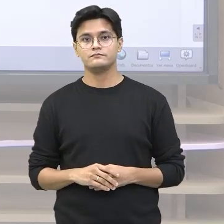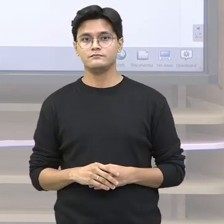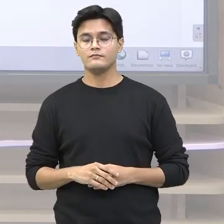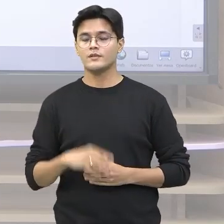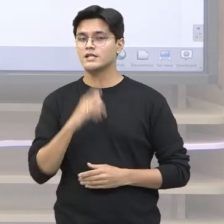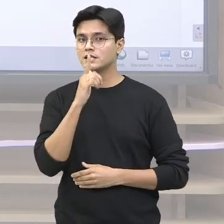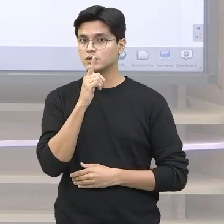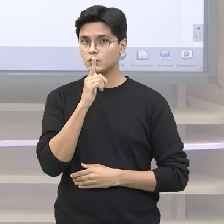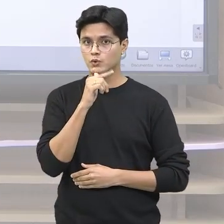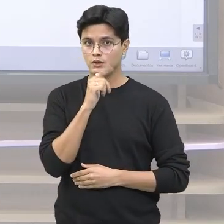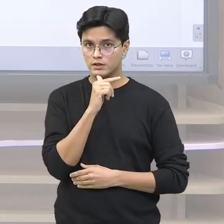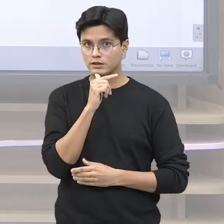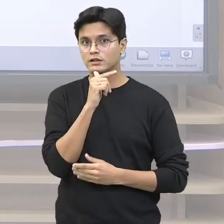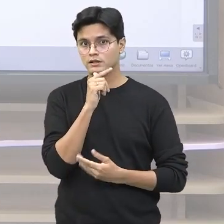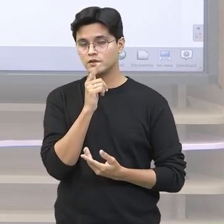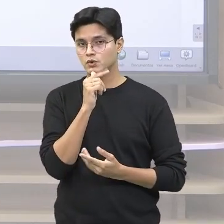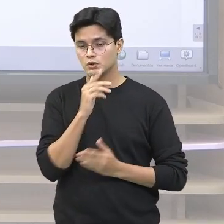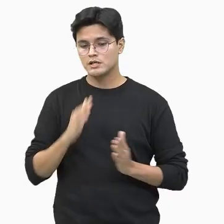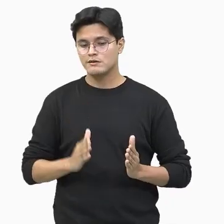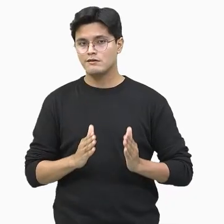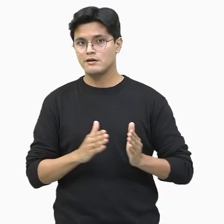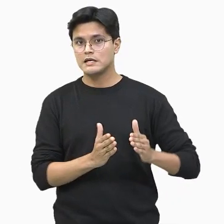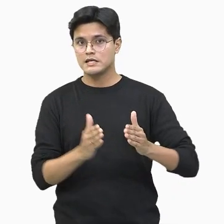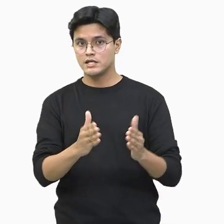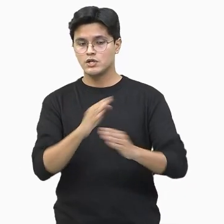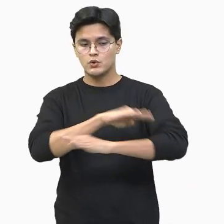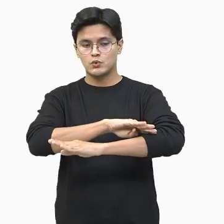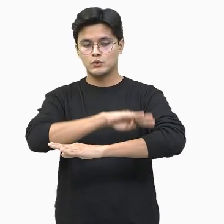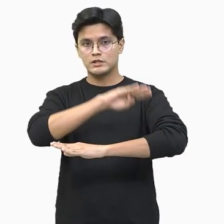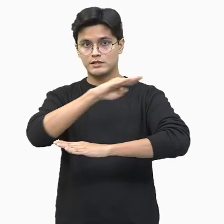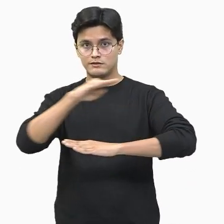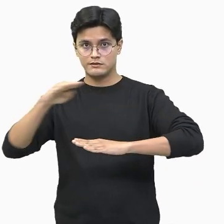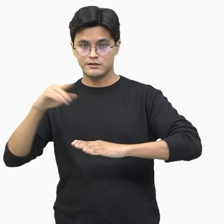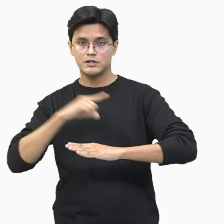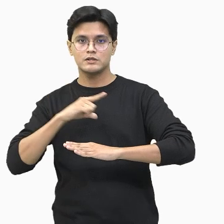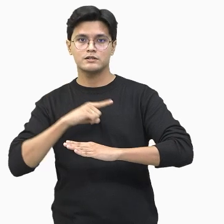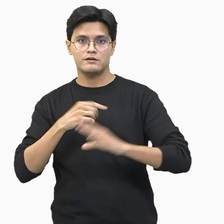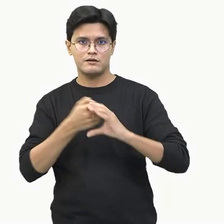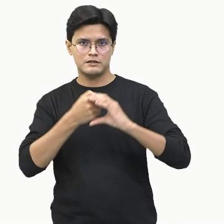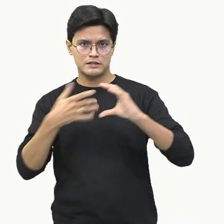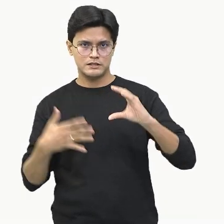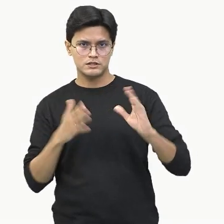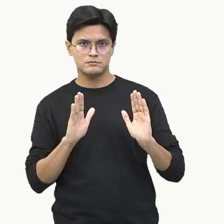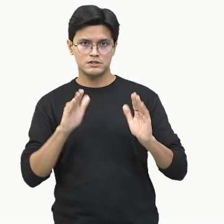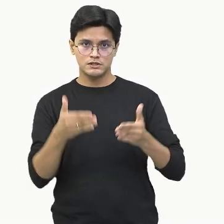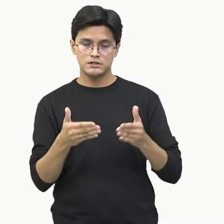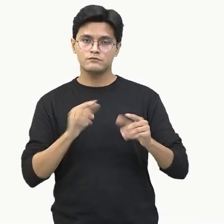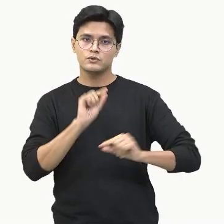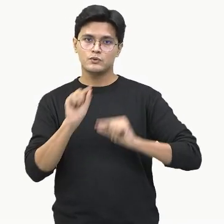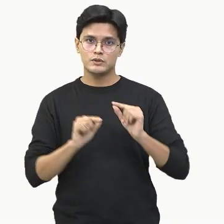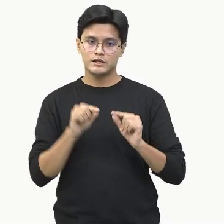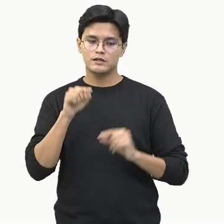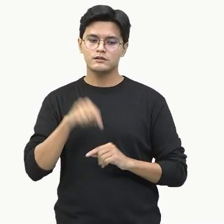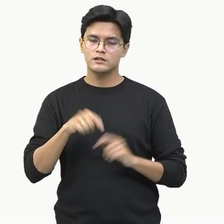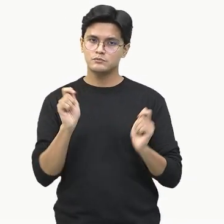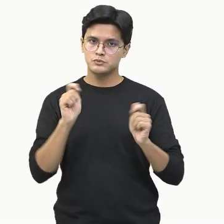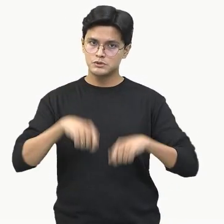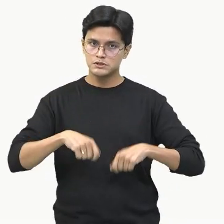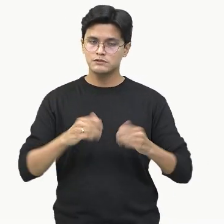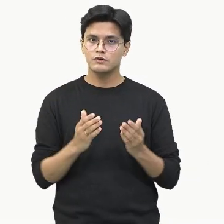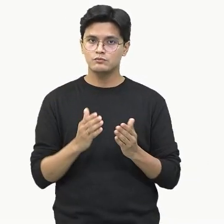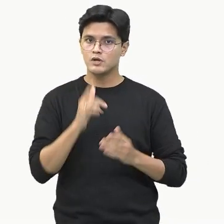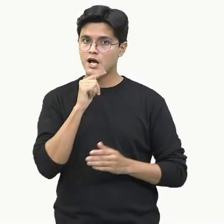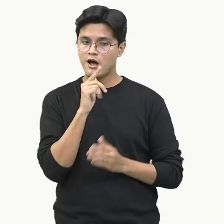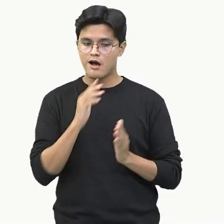planaltos nós temos uma característica diferenciada com relação aos Gios de planícies né que são os Gios navegáveis que nós chamamos